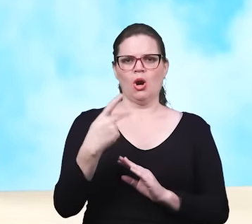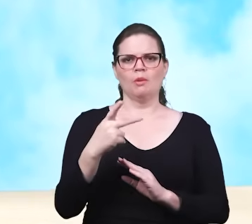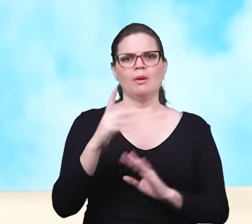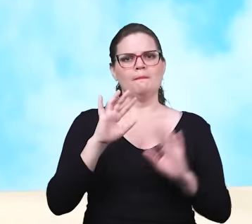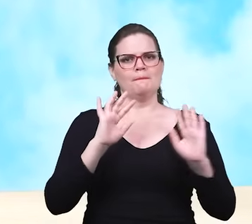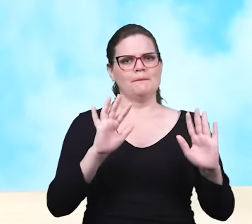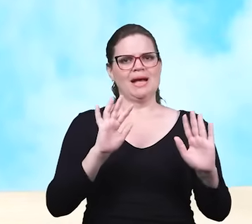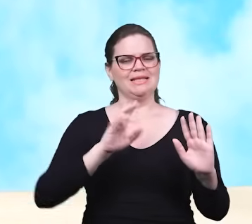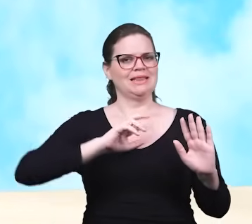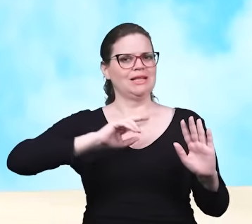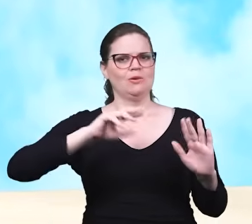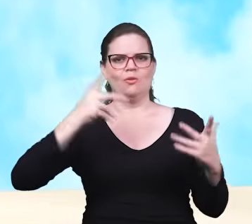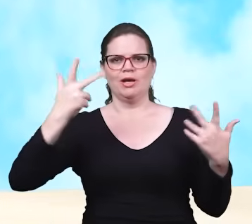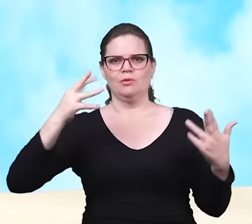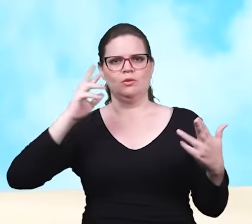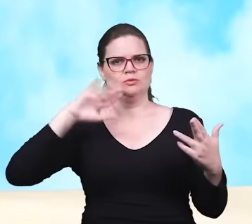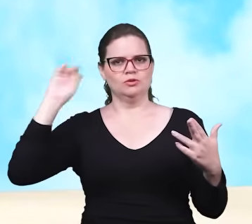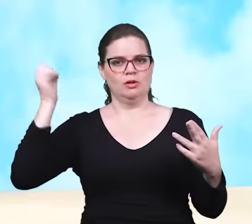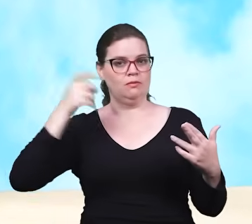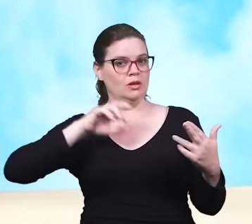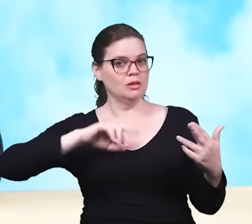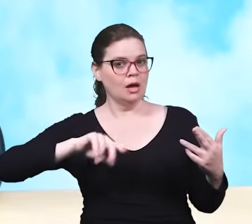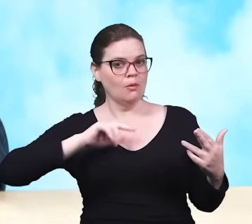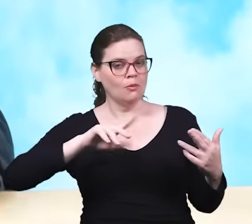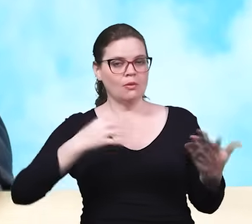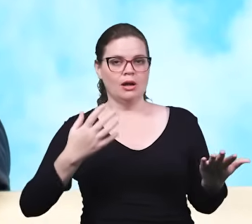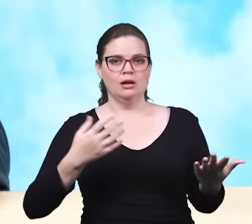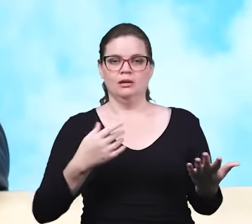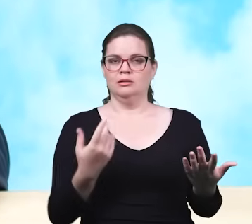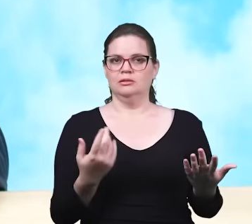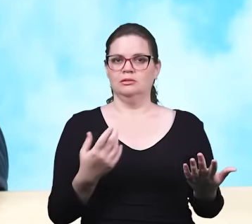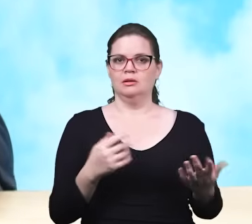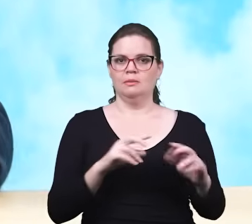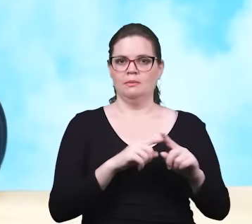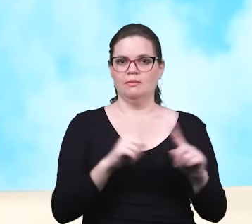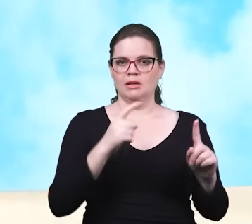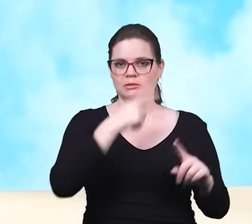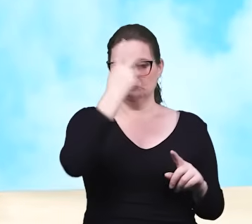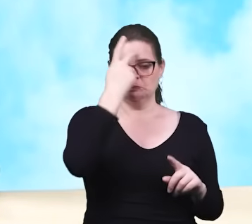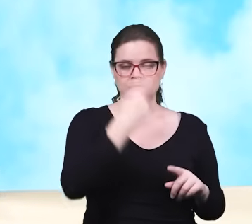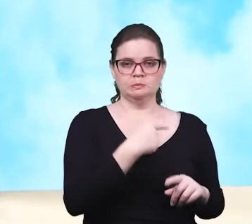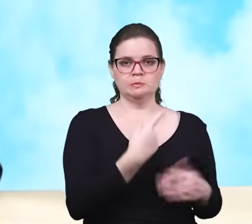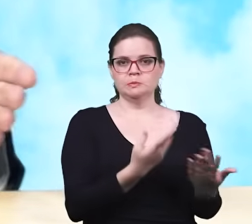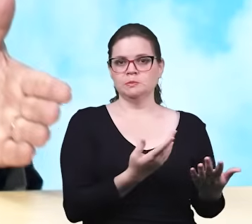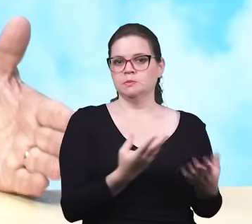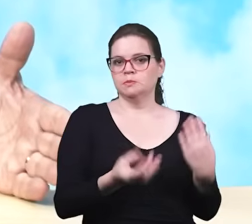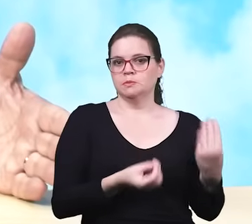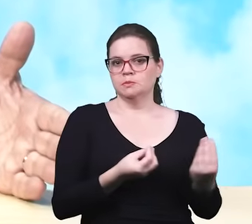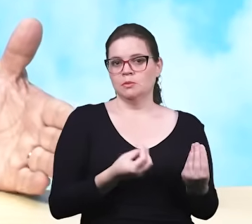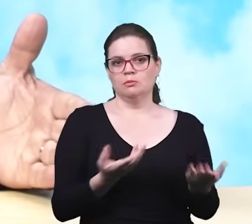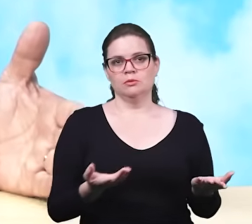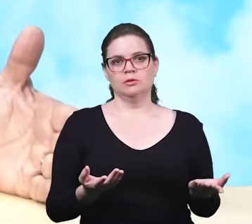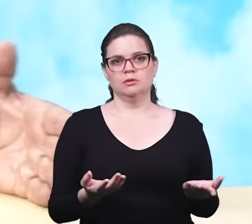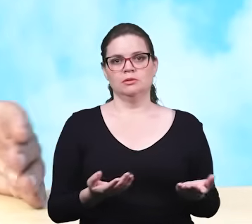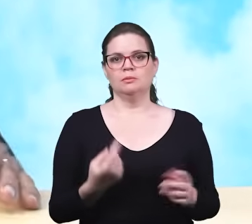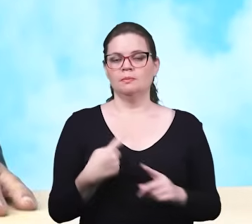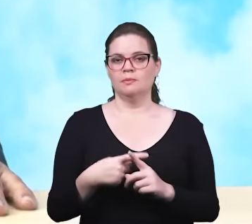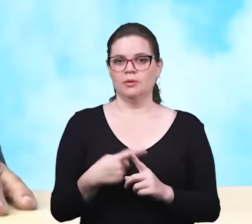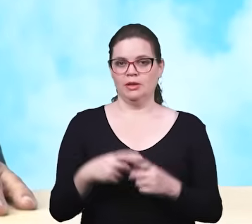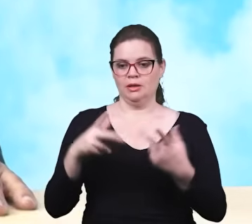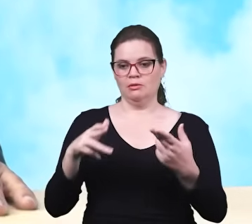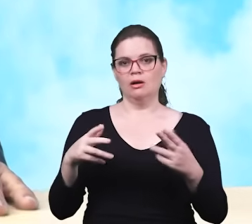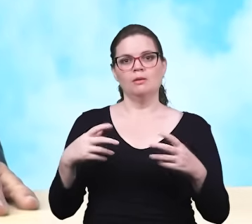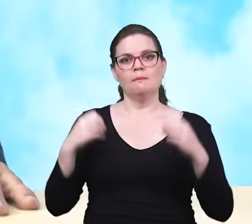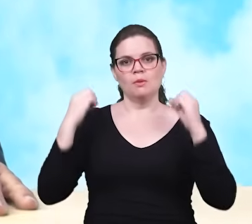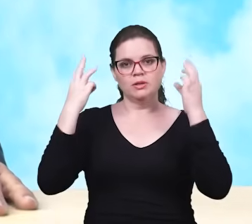com ordenação de ouvir a voz do Espírito Santo, ouvir a revelação, porque Moisés aqui fez o clamor e aguardou. Qual